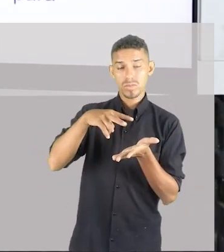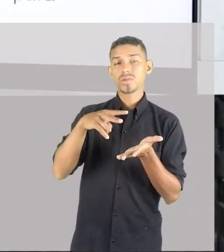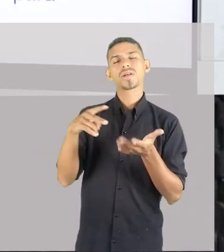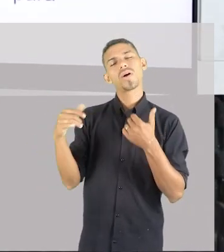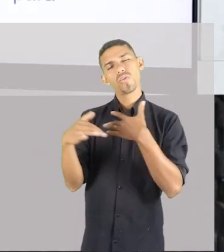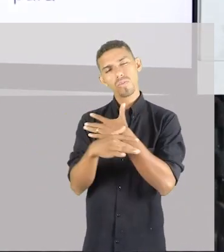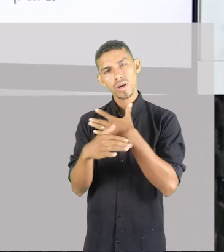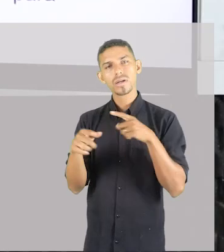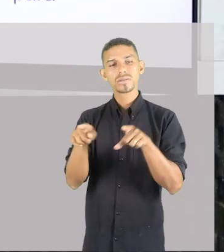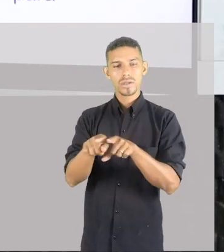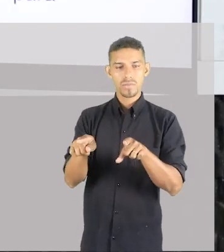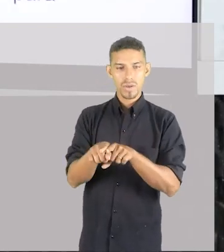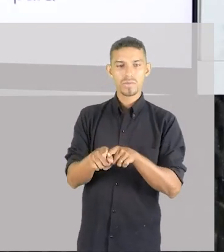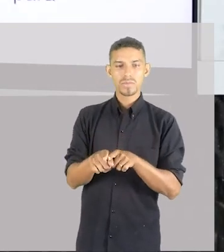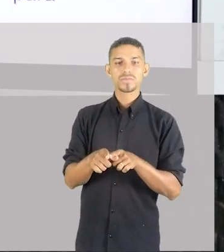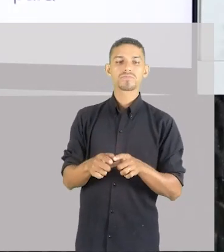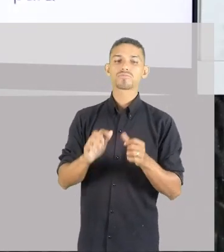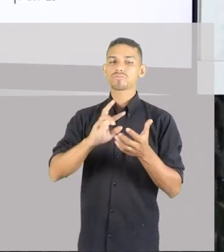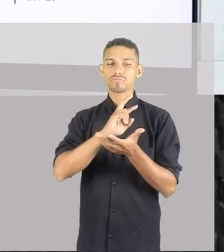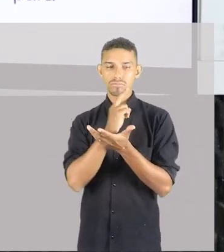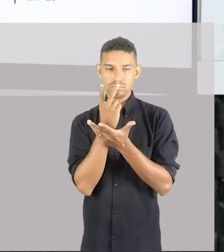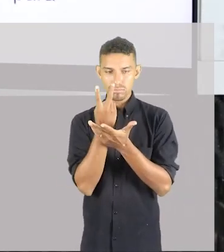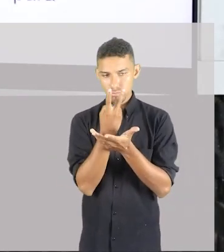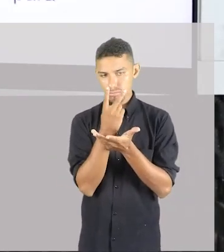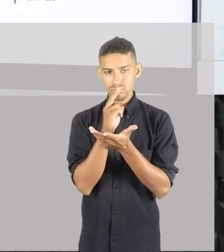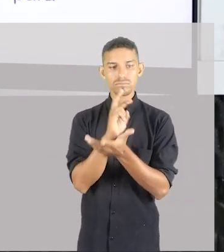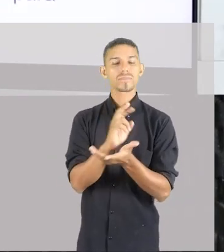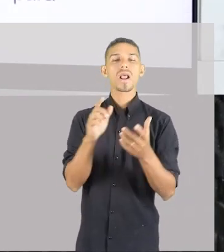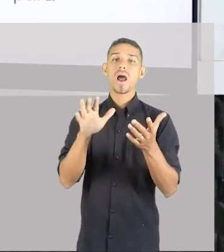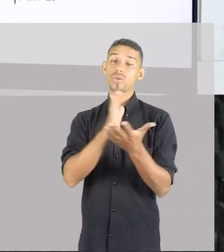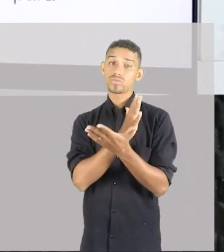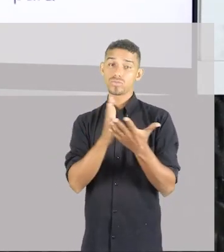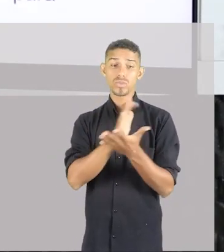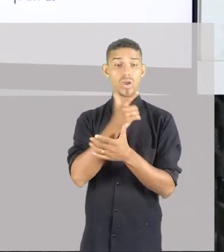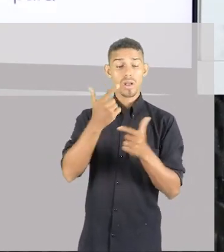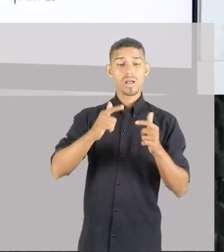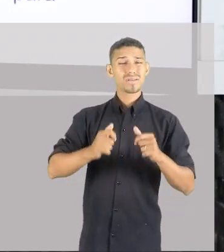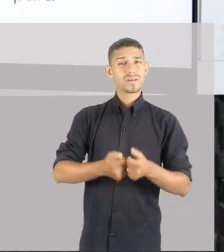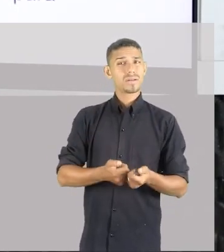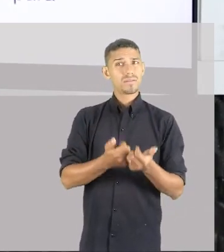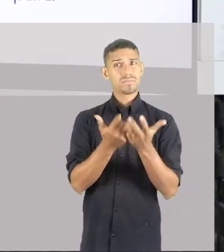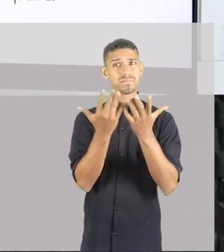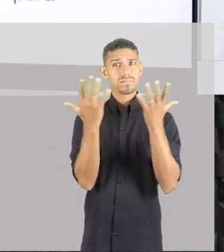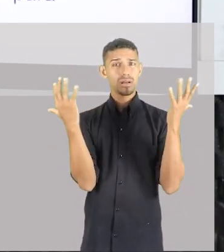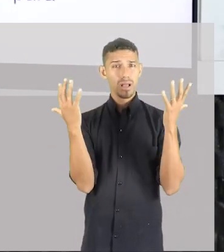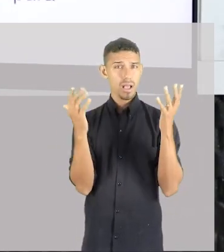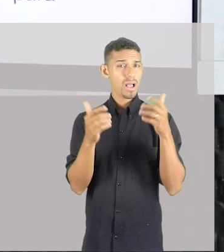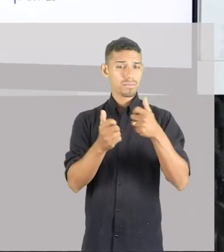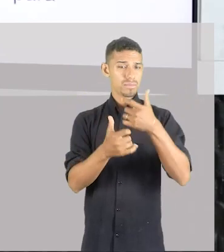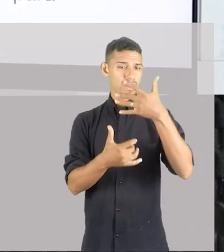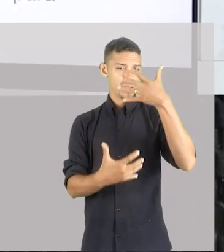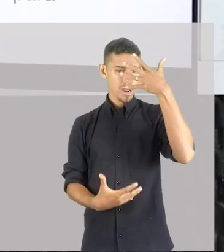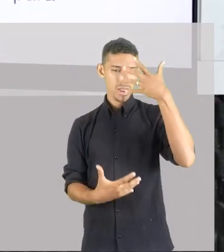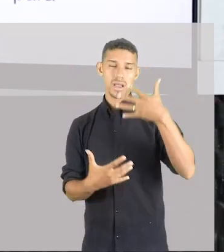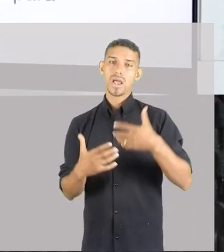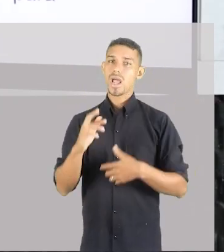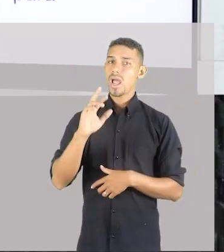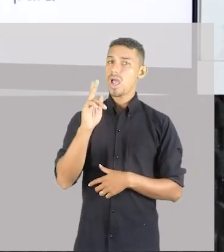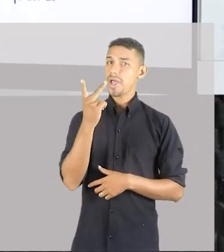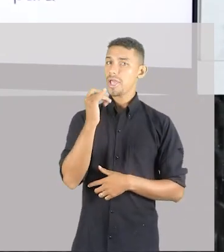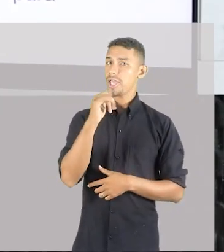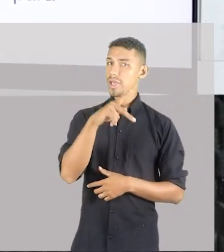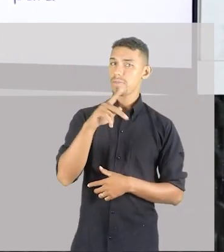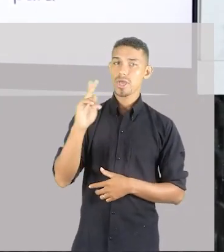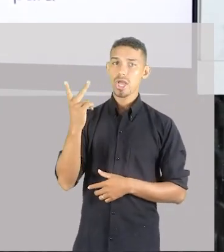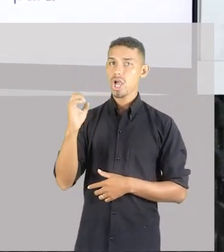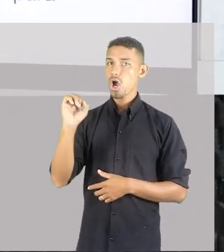urbanas também além de outras que existem eu tô colocando algumas o leque é muito maior por isso que eu disse que o Hip Hop não é